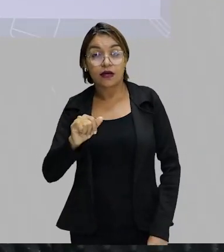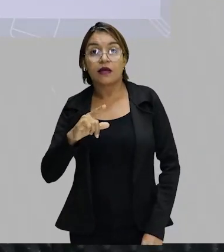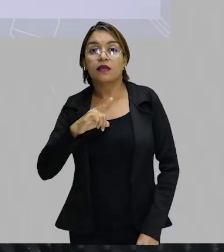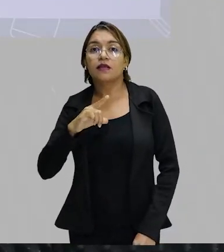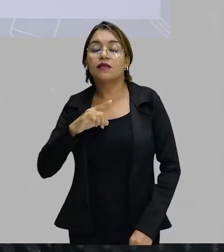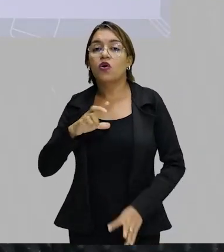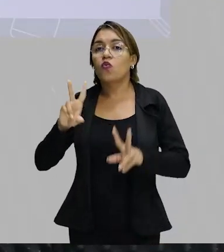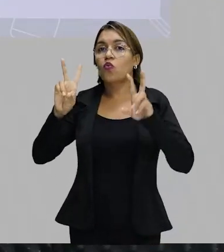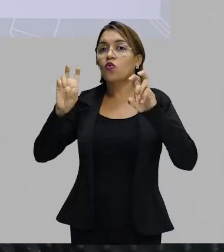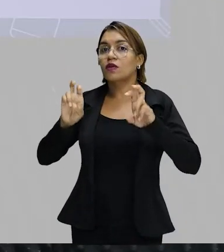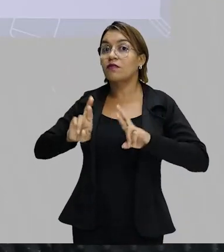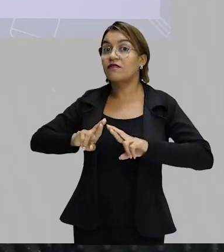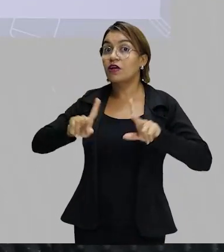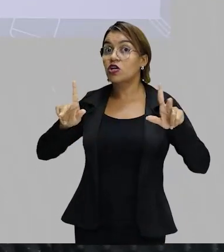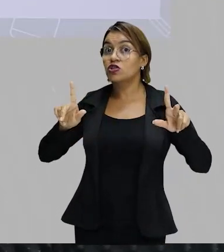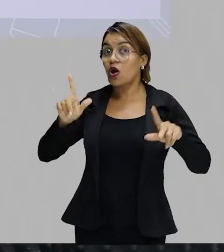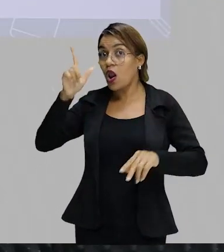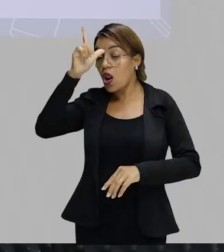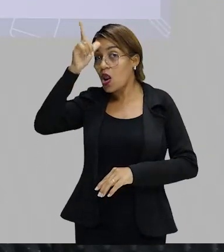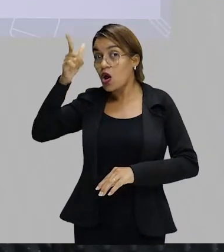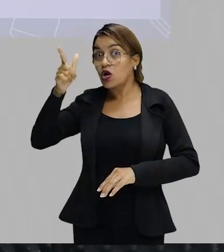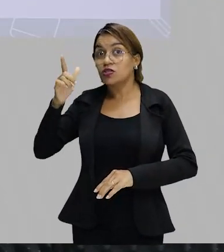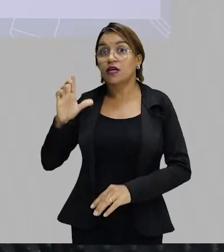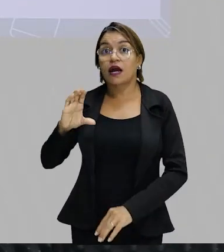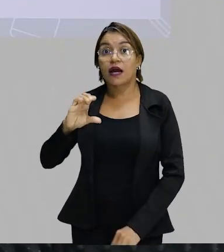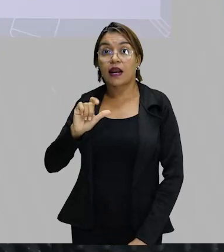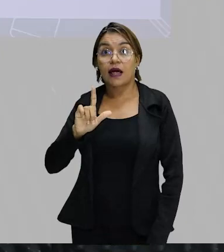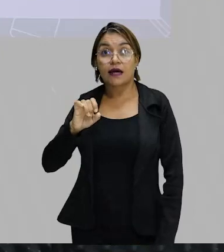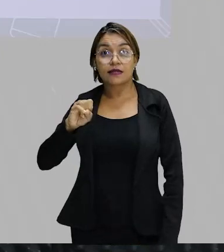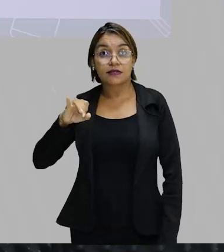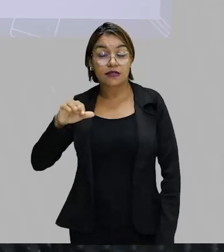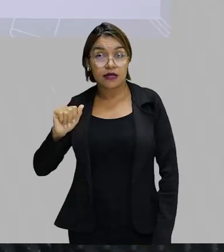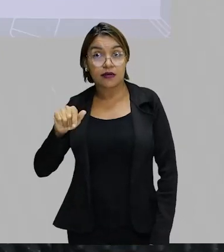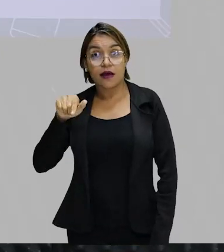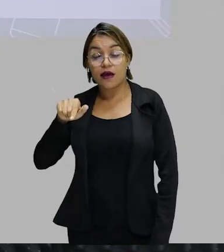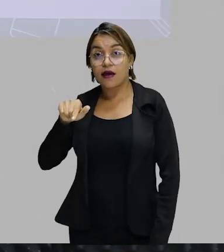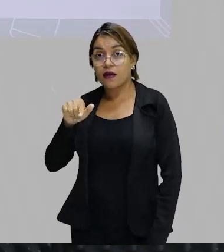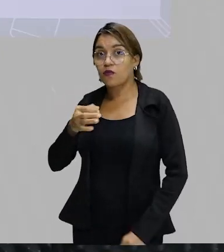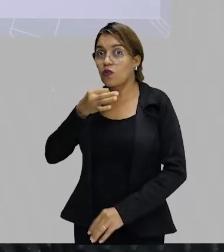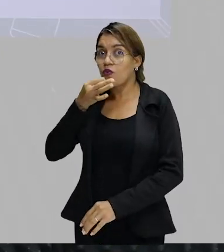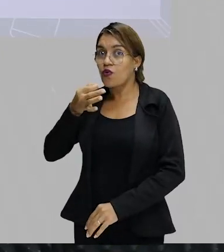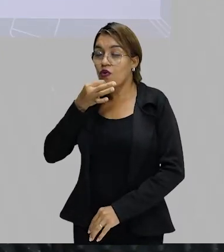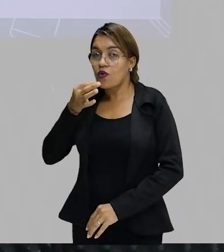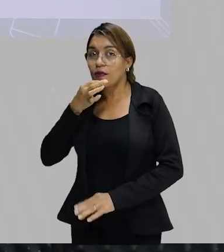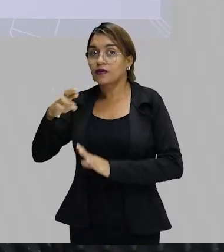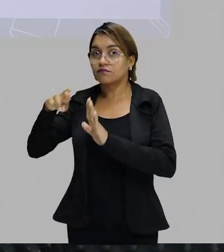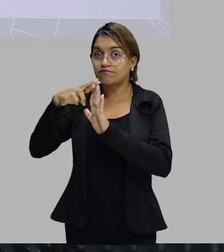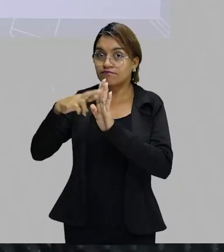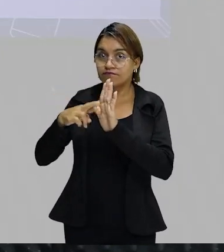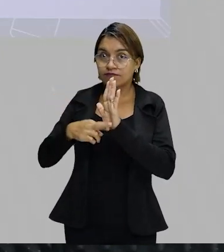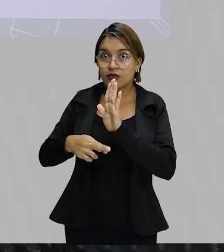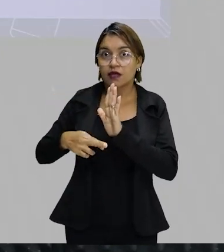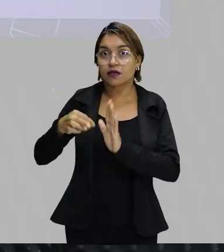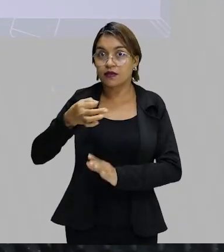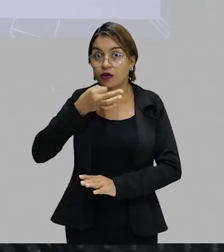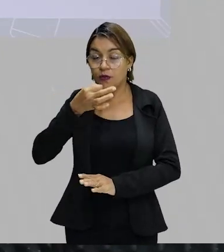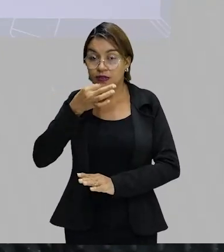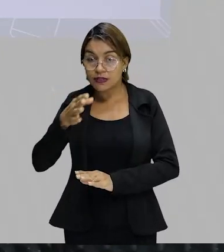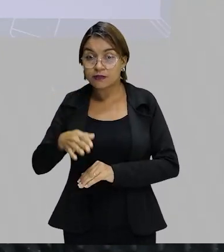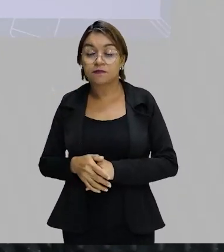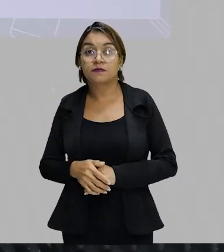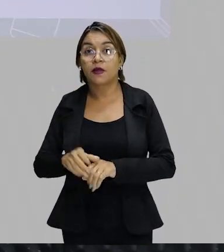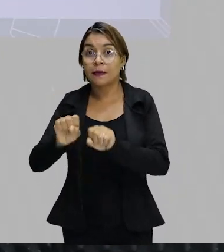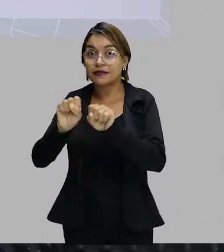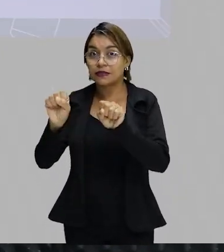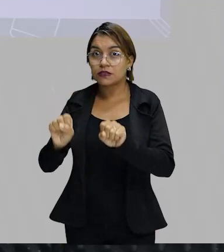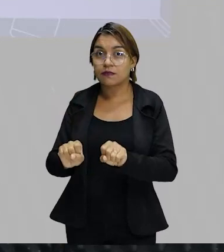diferenciado da lógica clássica. A lógica clássica, ela lida com a argumentação e as regras da argumentação para